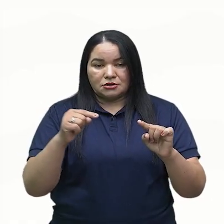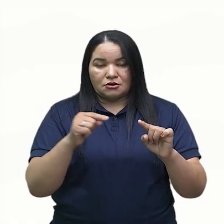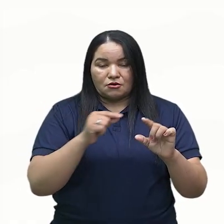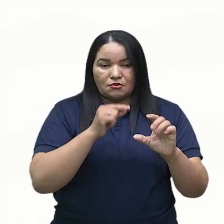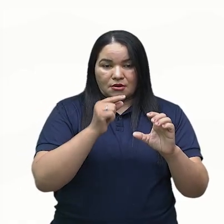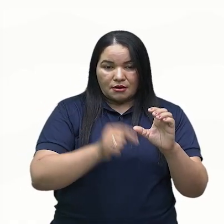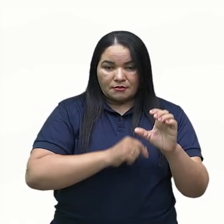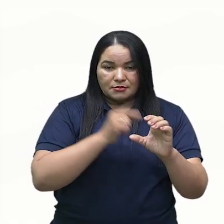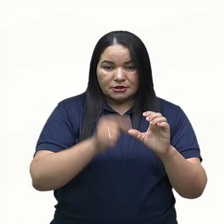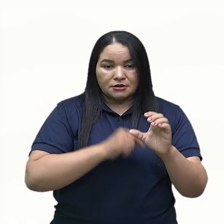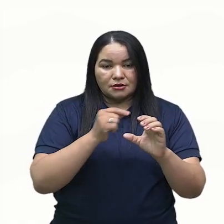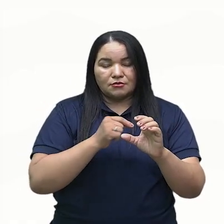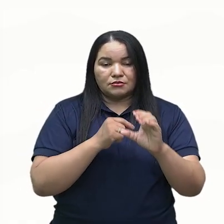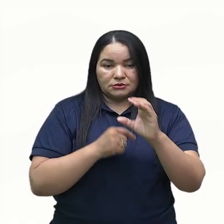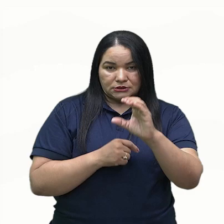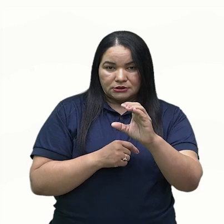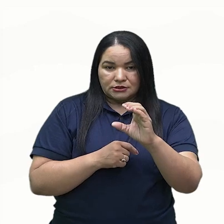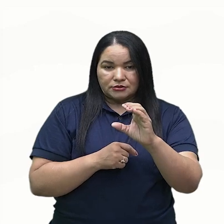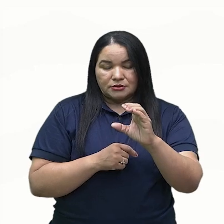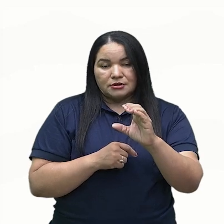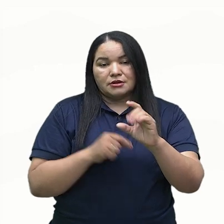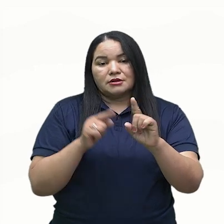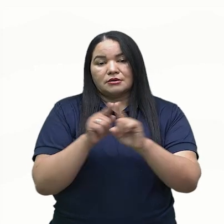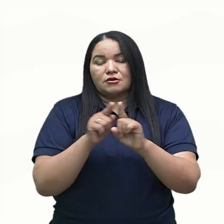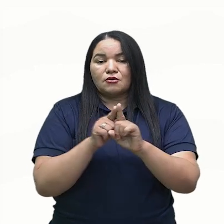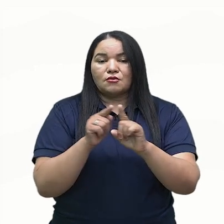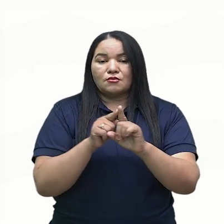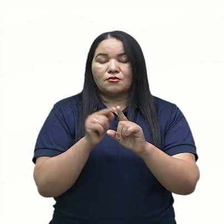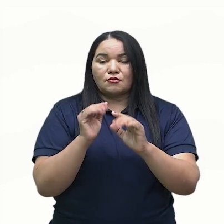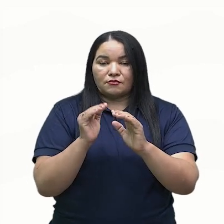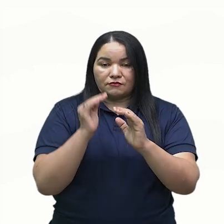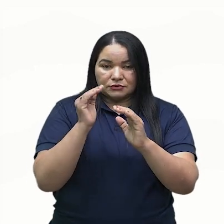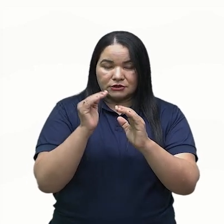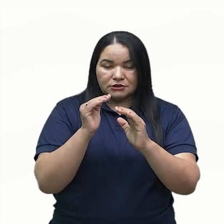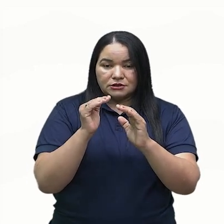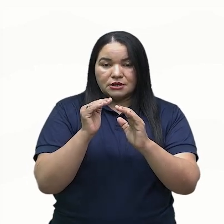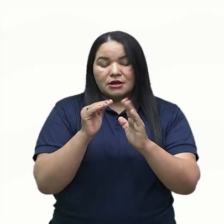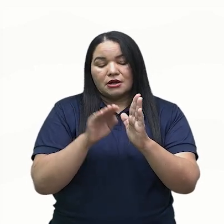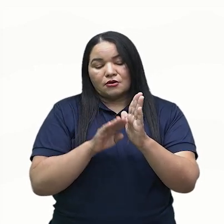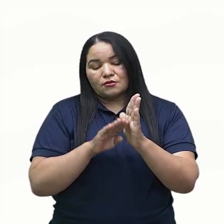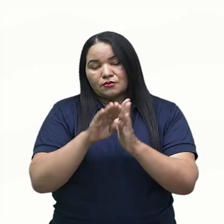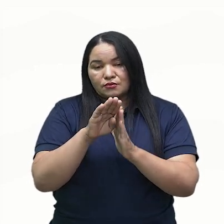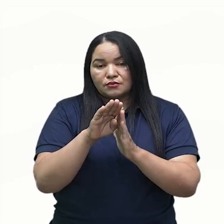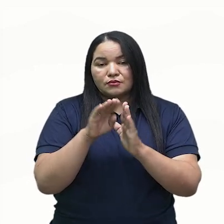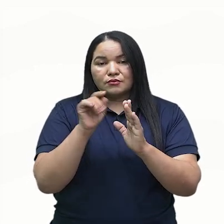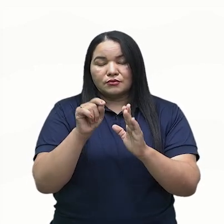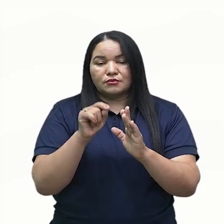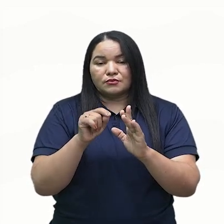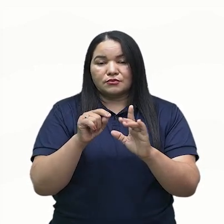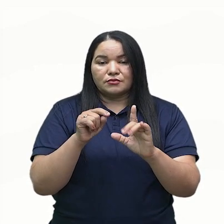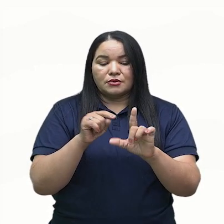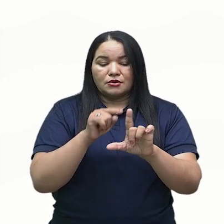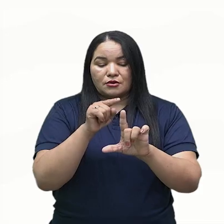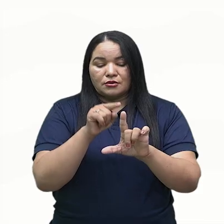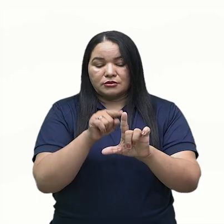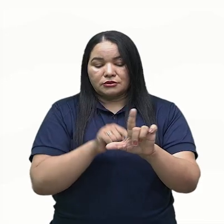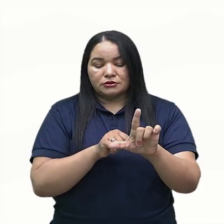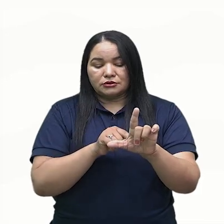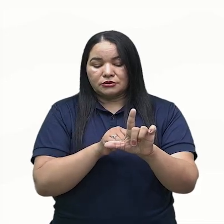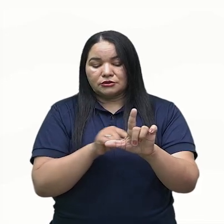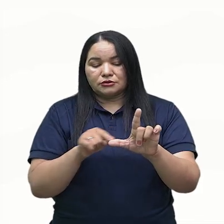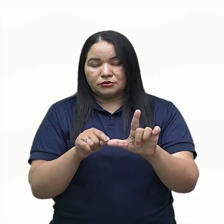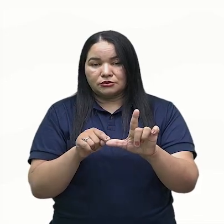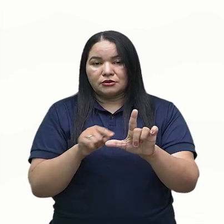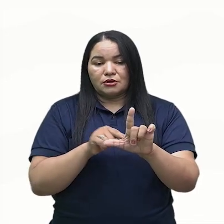o capital, que geralmente é a letra C, ele vai ser o coeficiente linear, ou seja, onde a reta vai cortar o